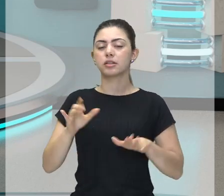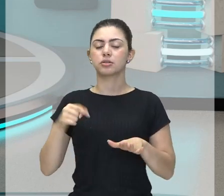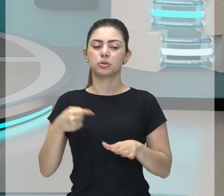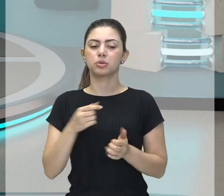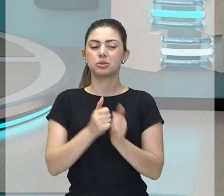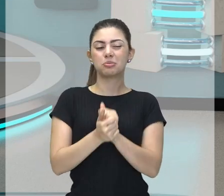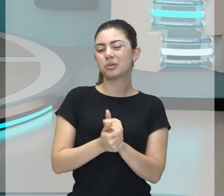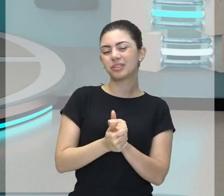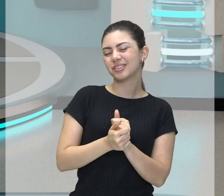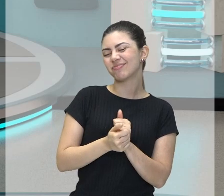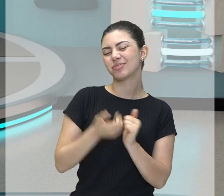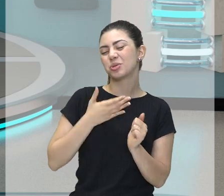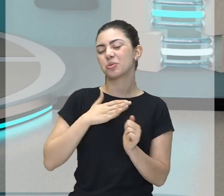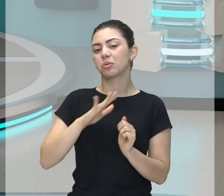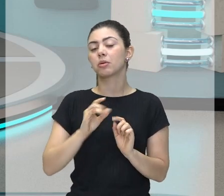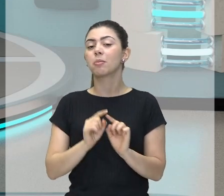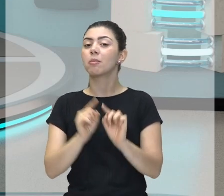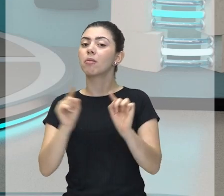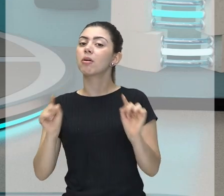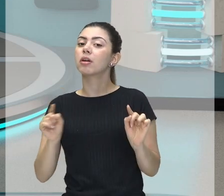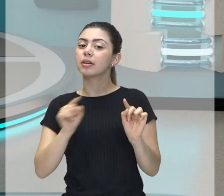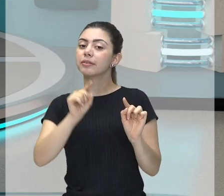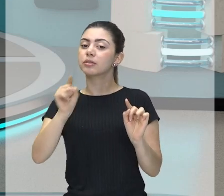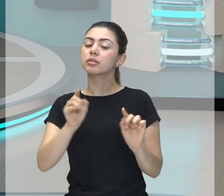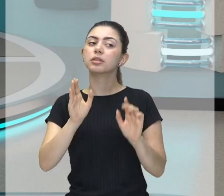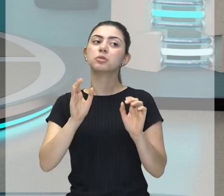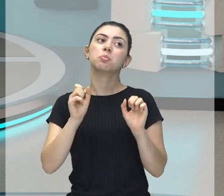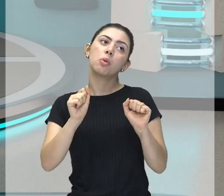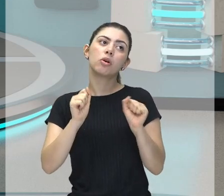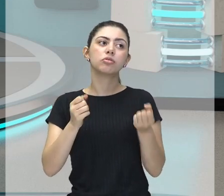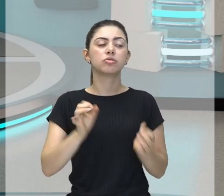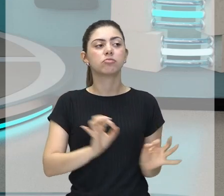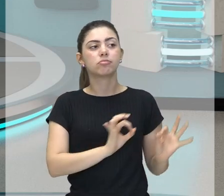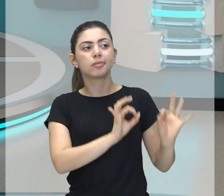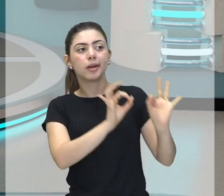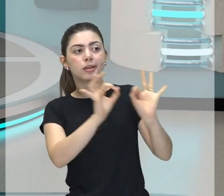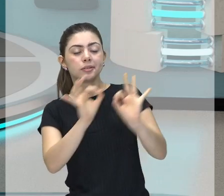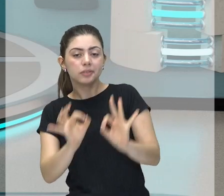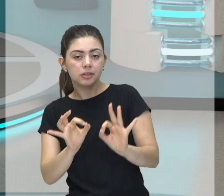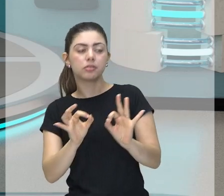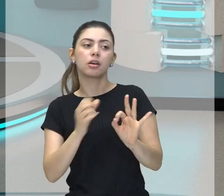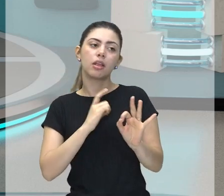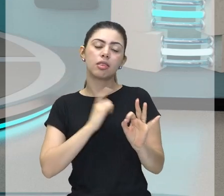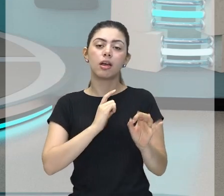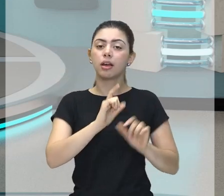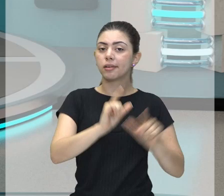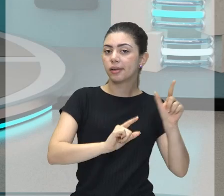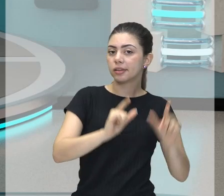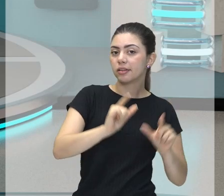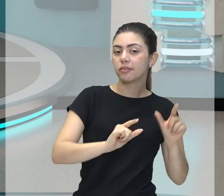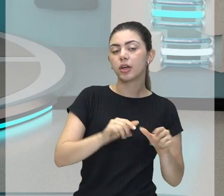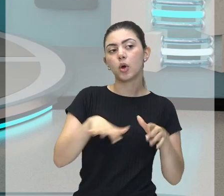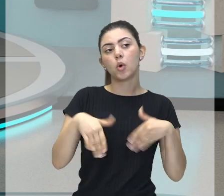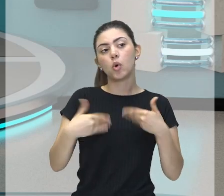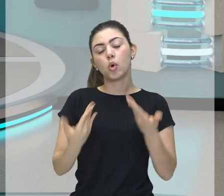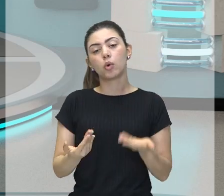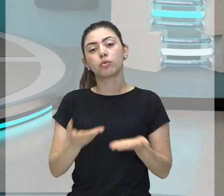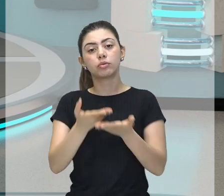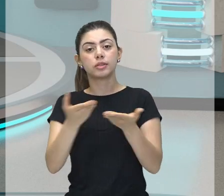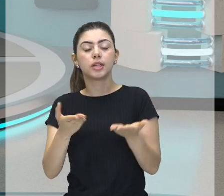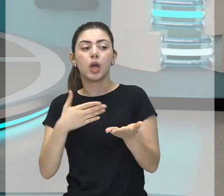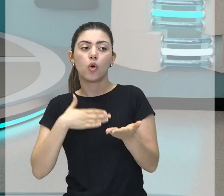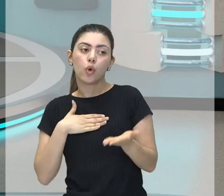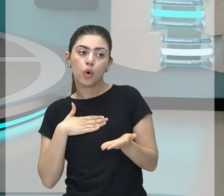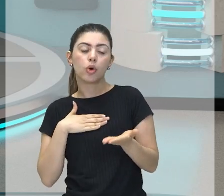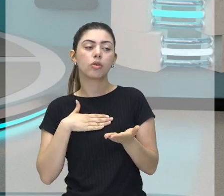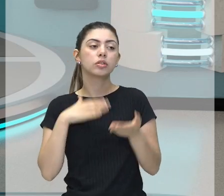mas você com certeza acompanha o esporte pela televisão, você gosta de ver algum